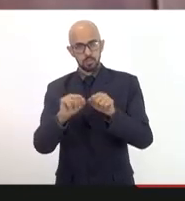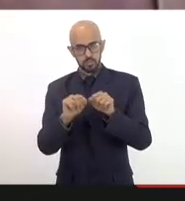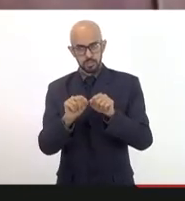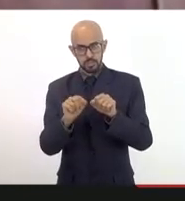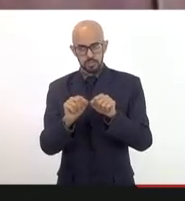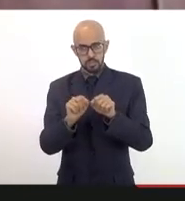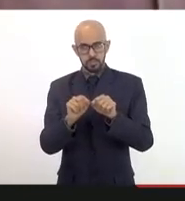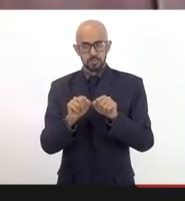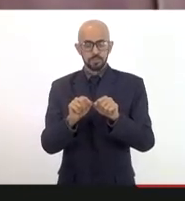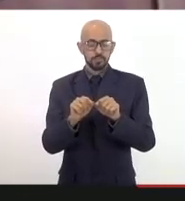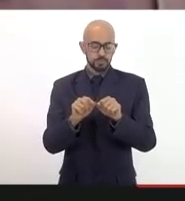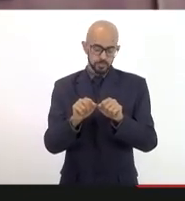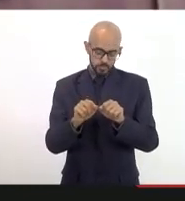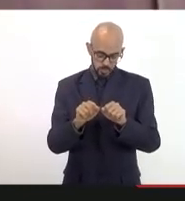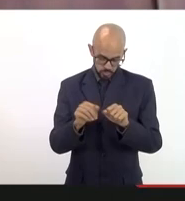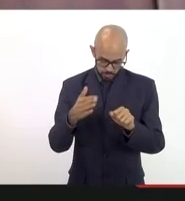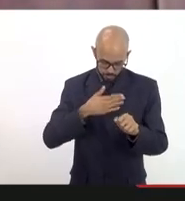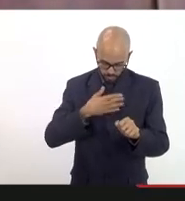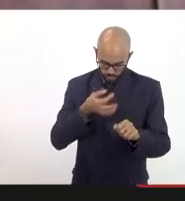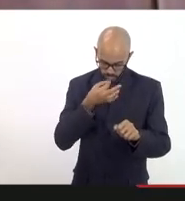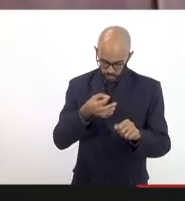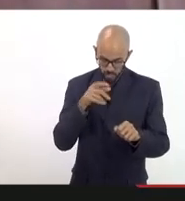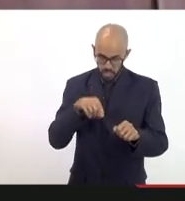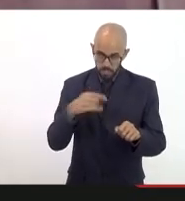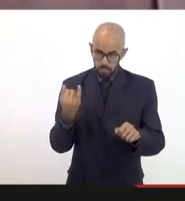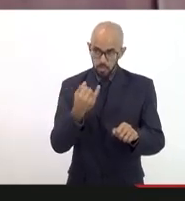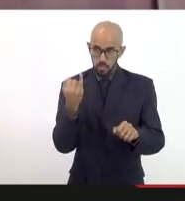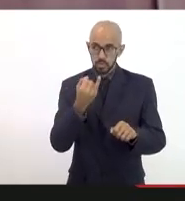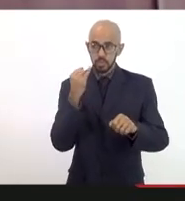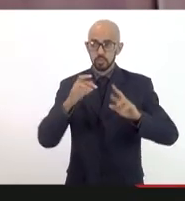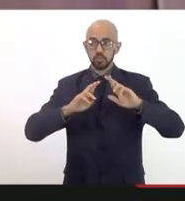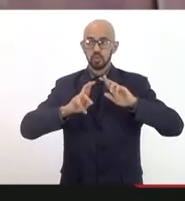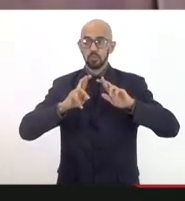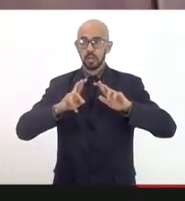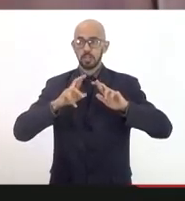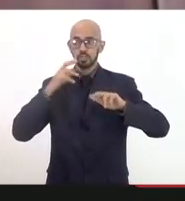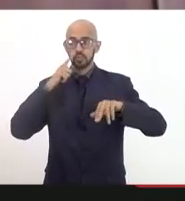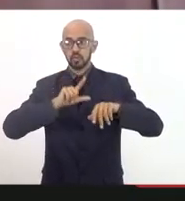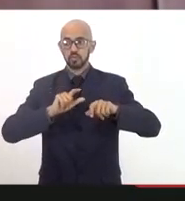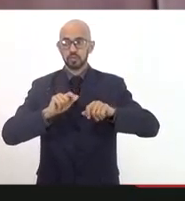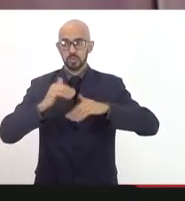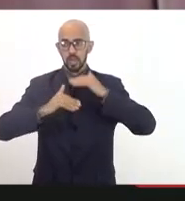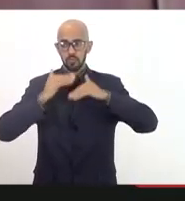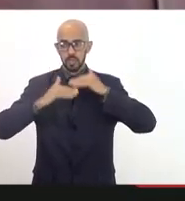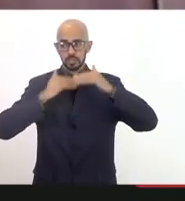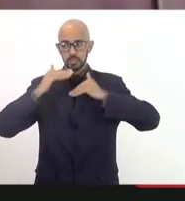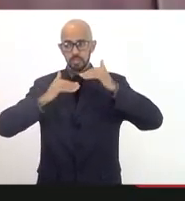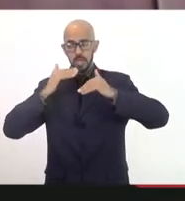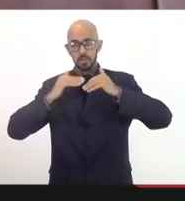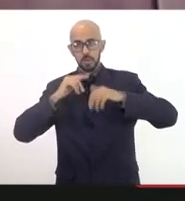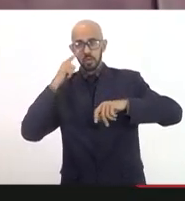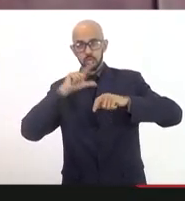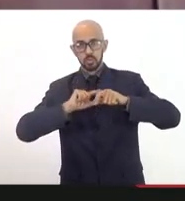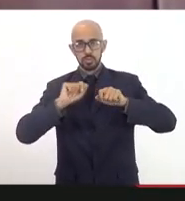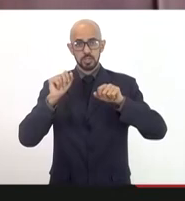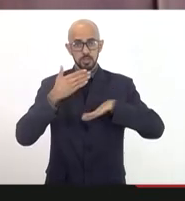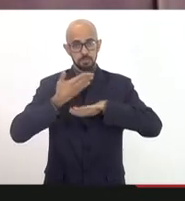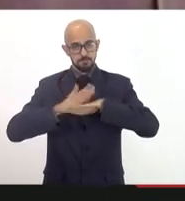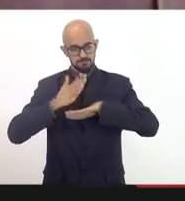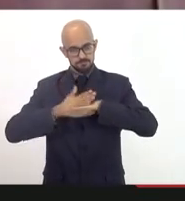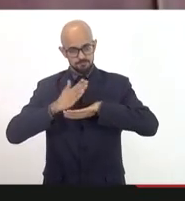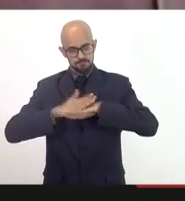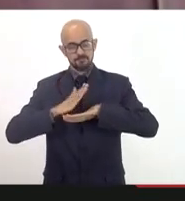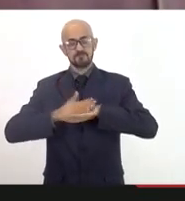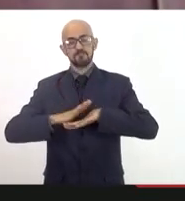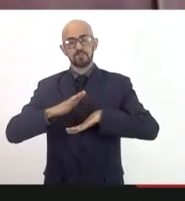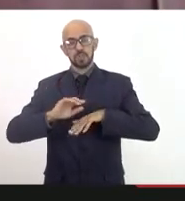eu acho que é isso, acho que vai ser importante, espero que a gente consiga realmente avançar e conseguir colocar isso em prática